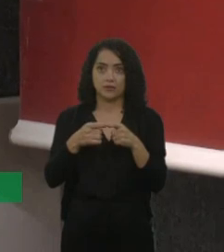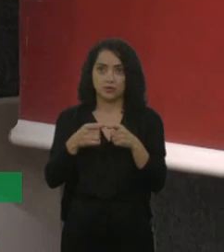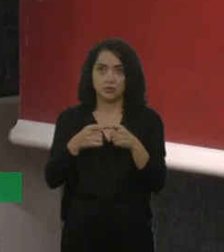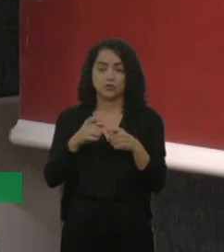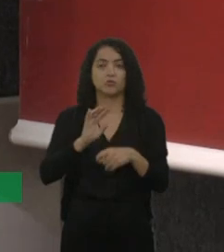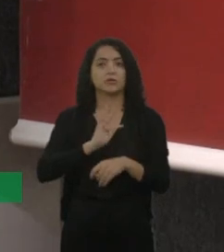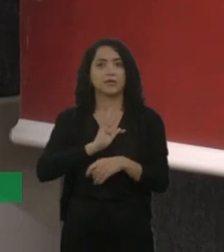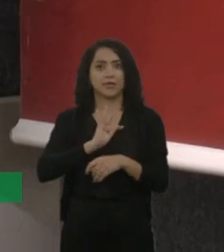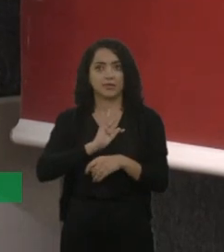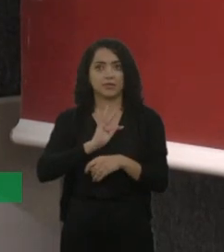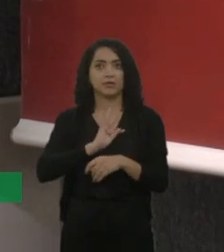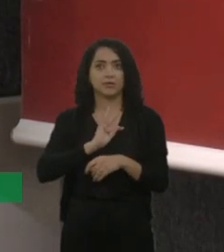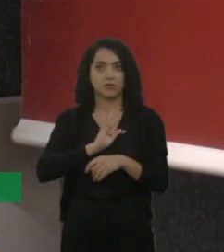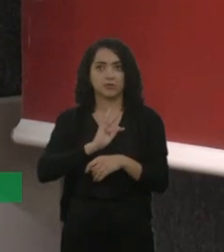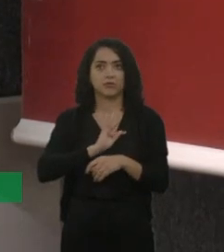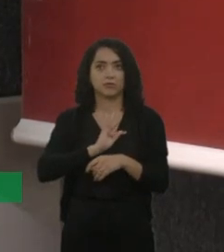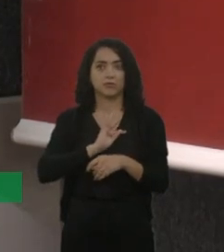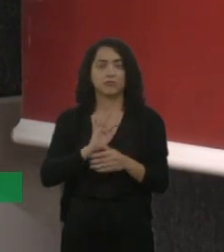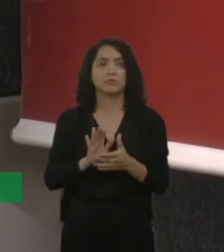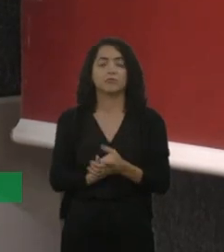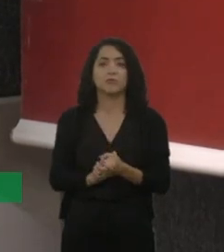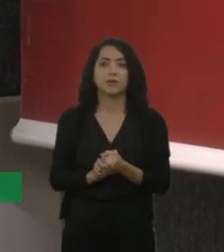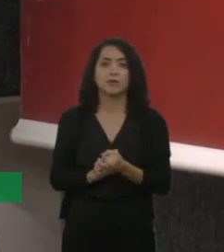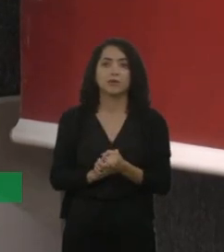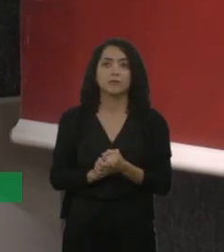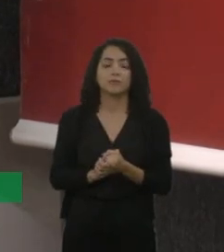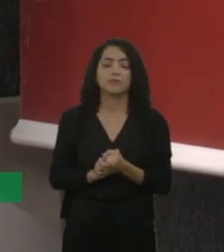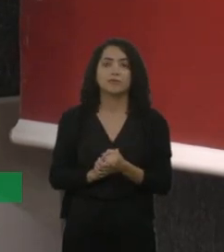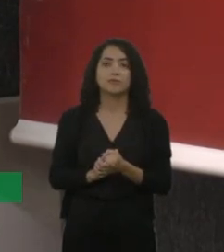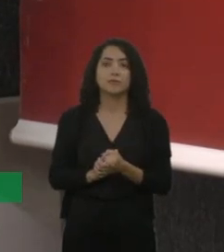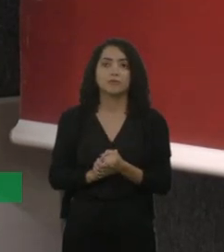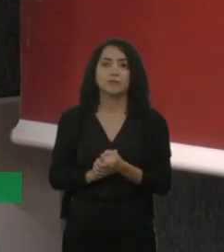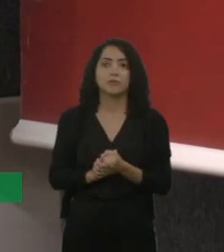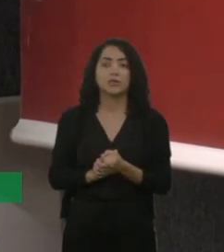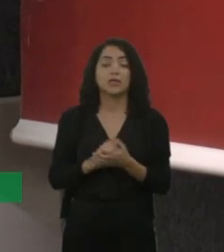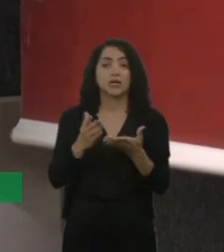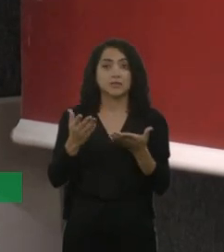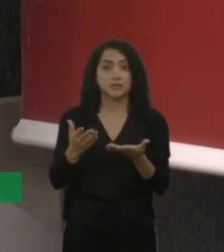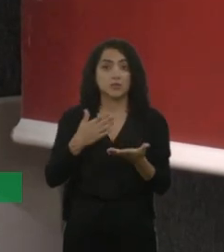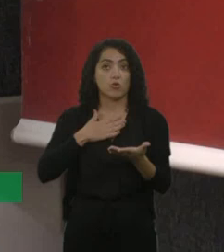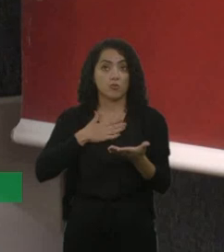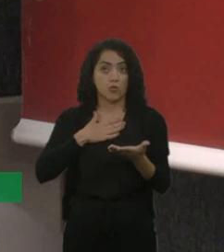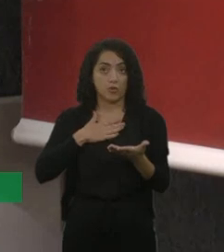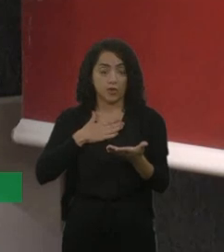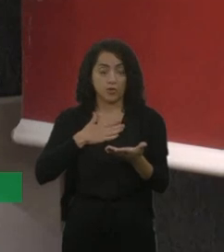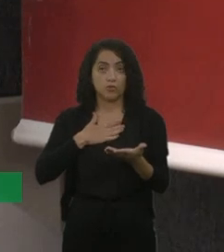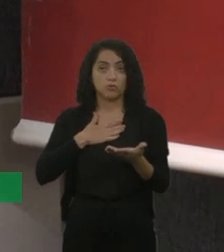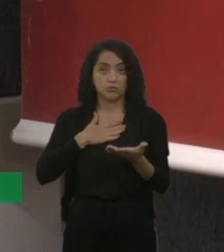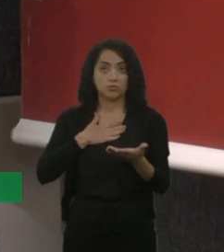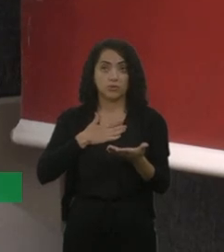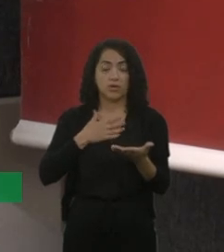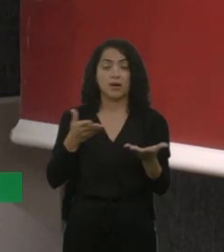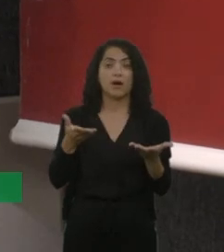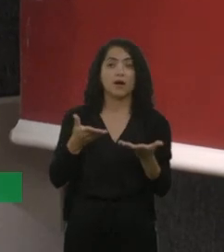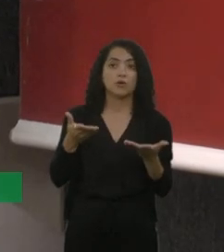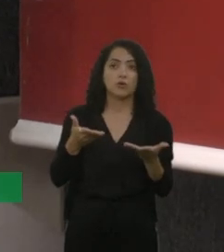técnico, Dr. Henrique Arjona, sempre parceiro, assim como eu também agora